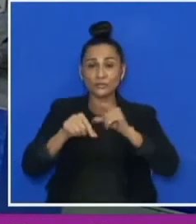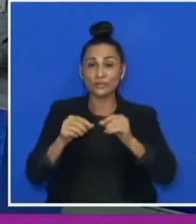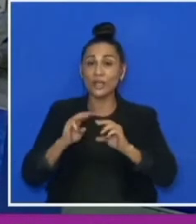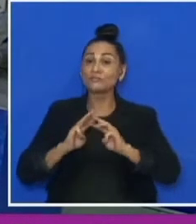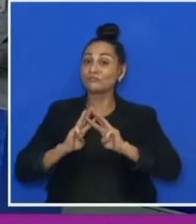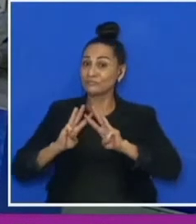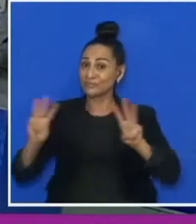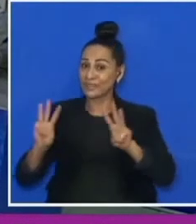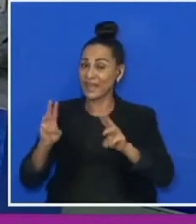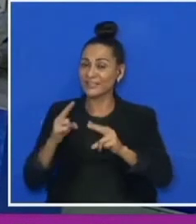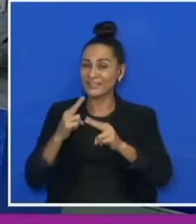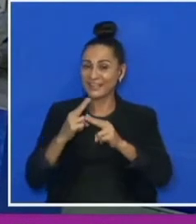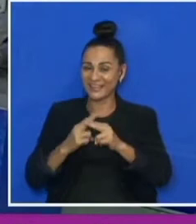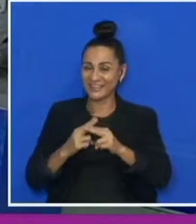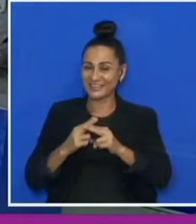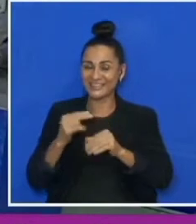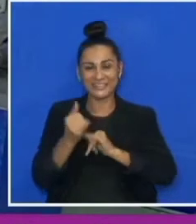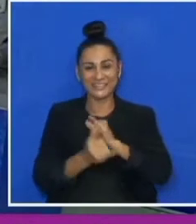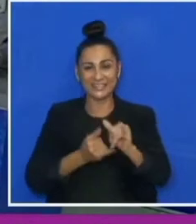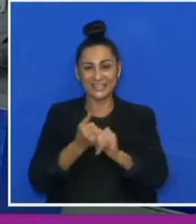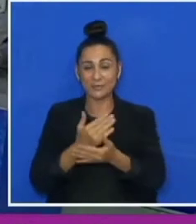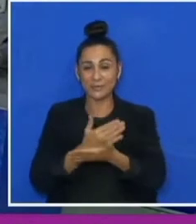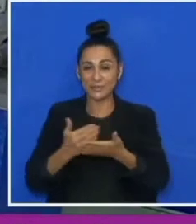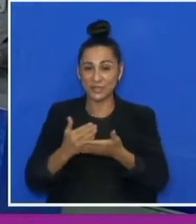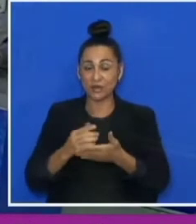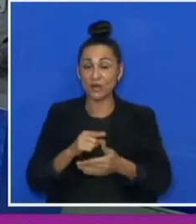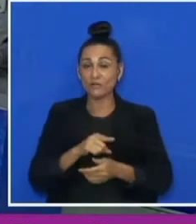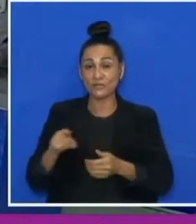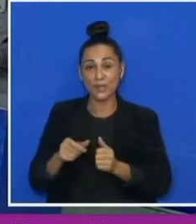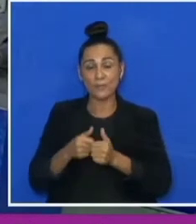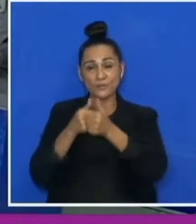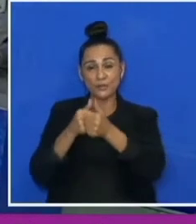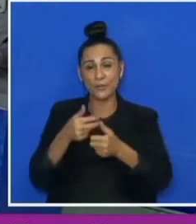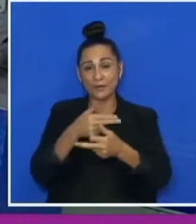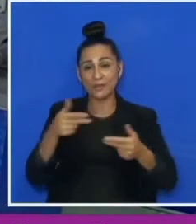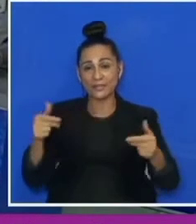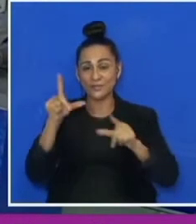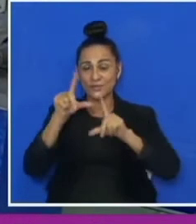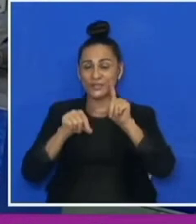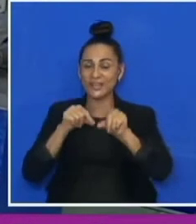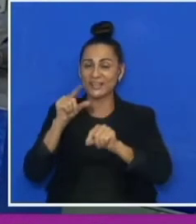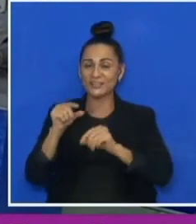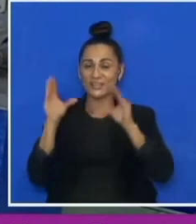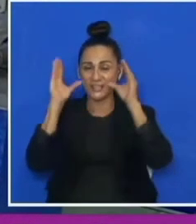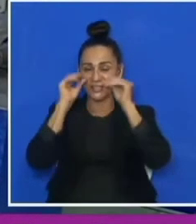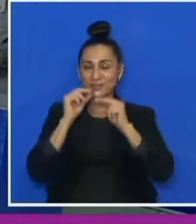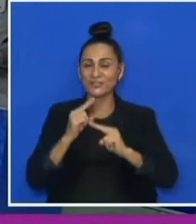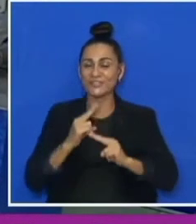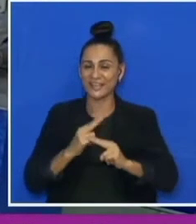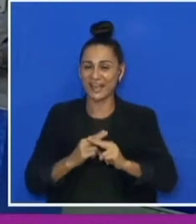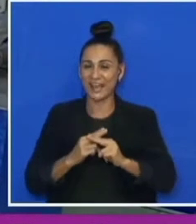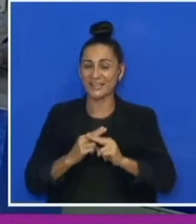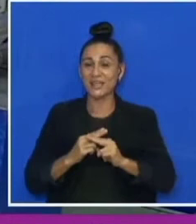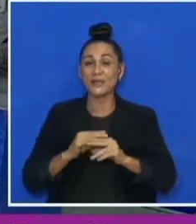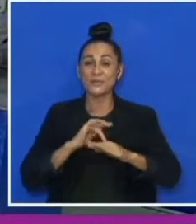site oficial da Caixa na internet. E a partir de agora você pode acompanhar os demais sorteios desta noite das Loterias